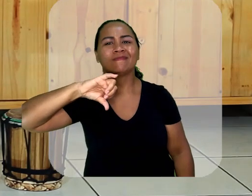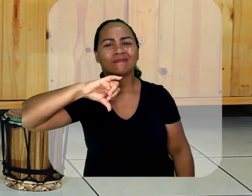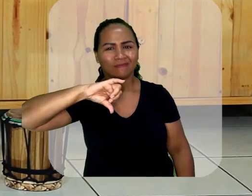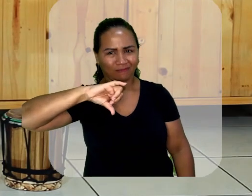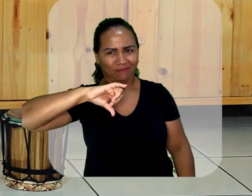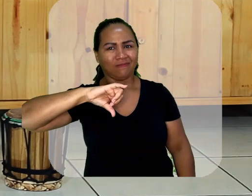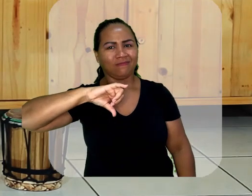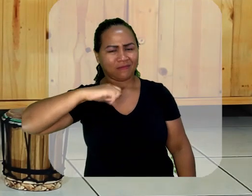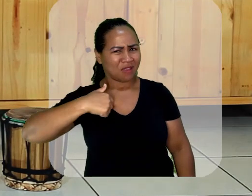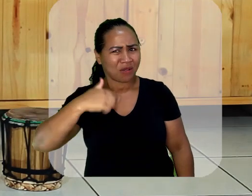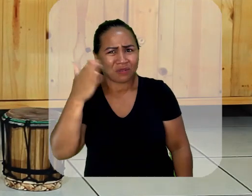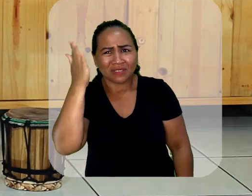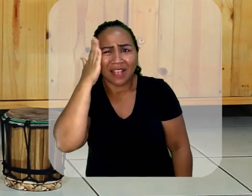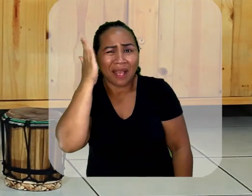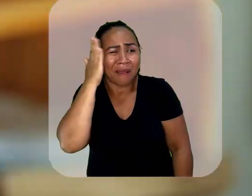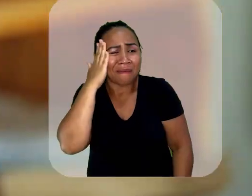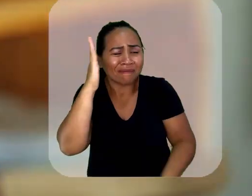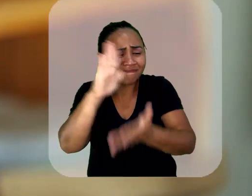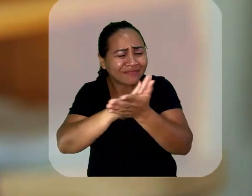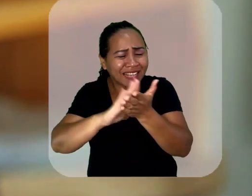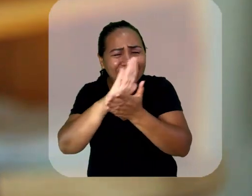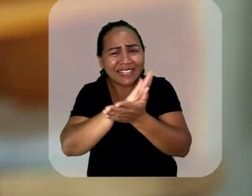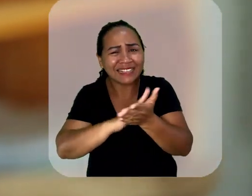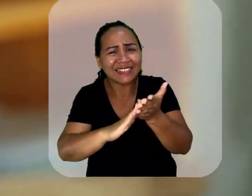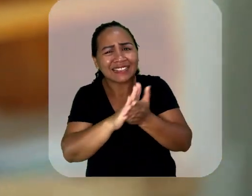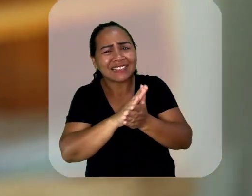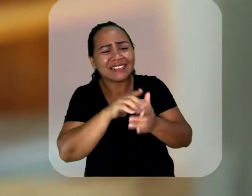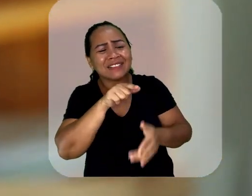E nada sabia sobre os códigos do medo,